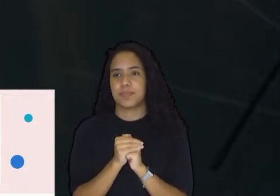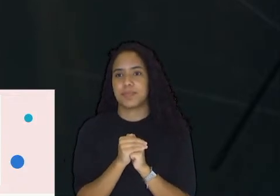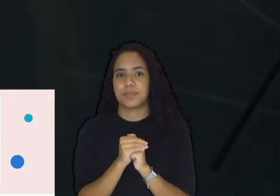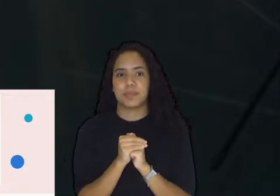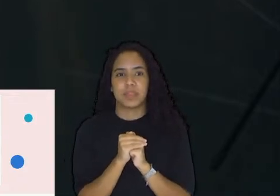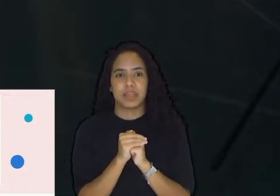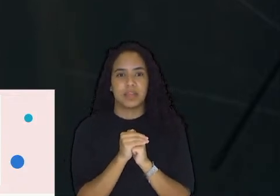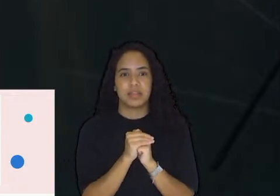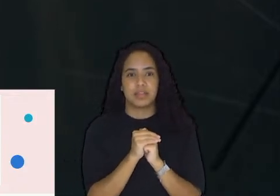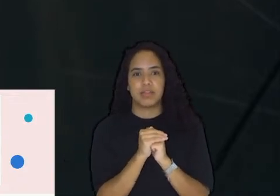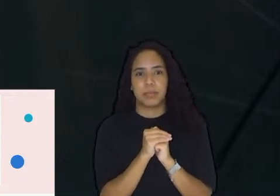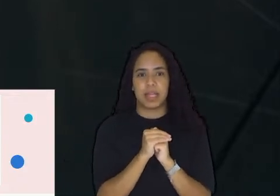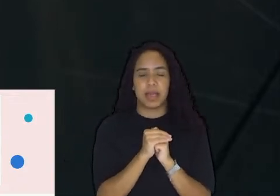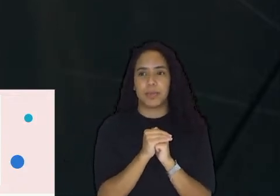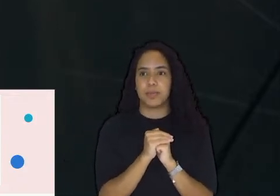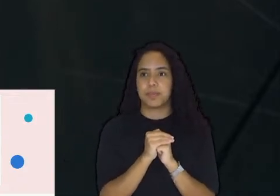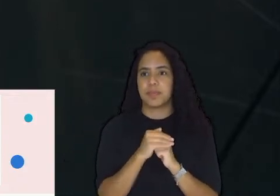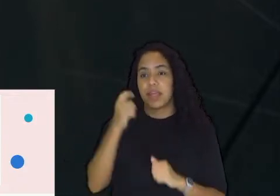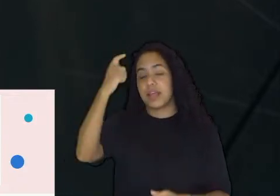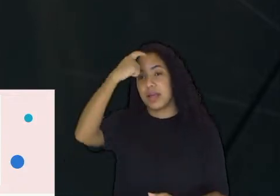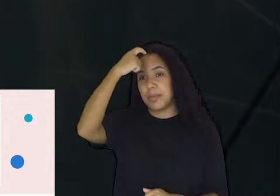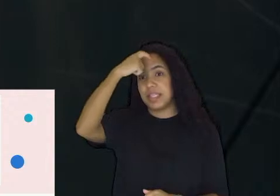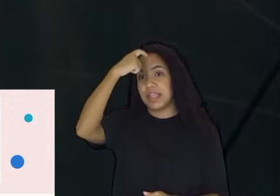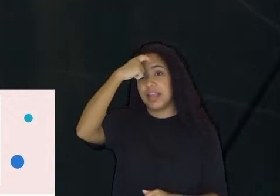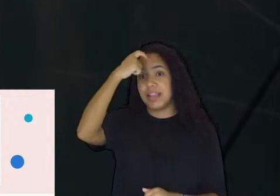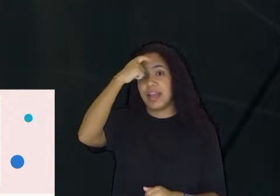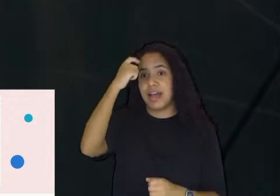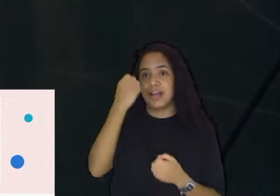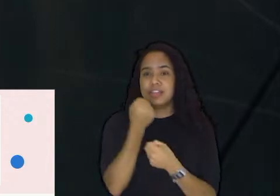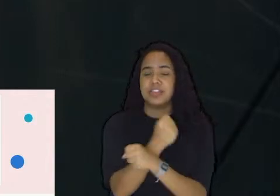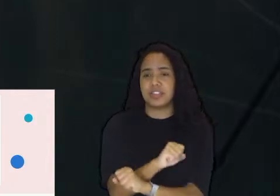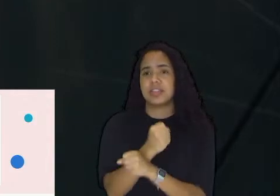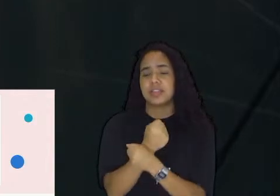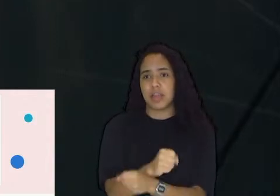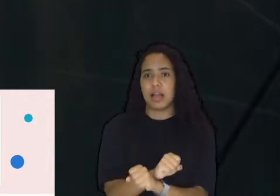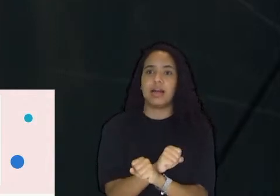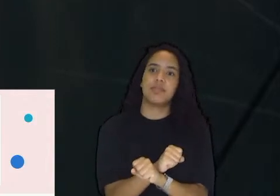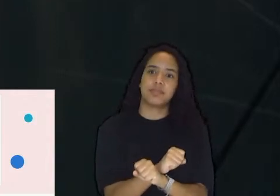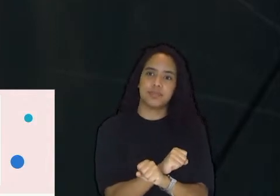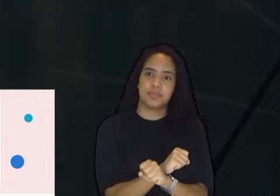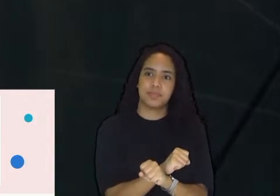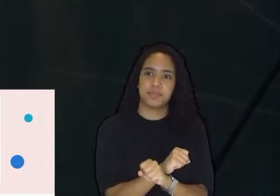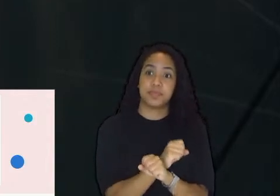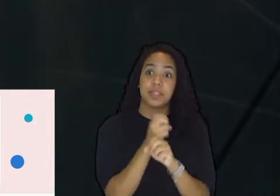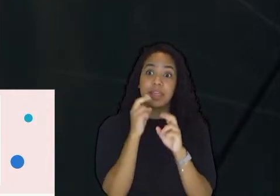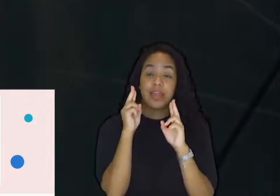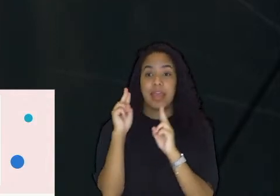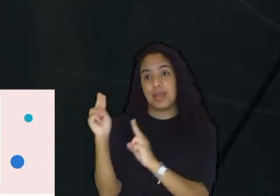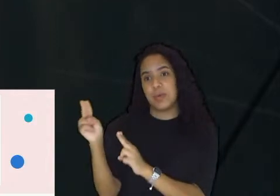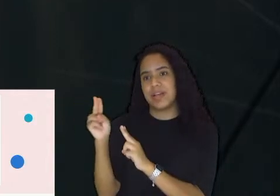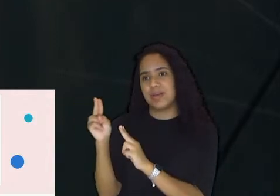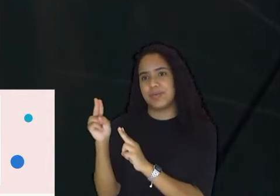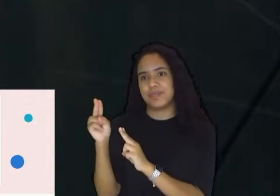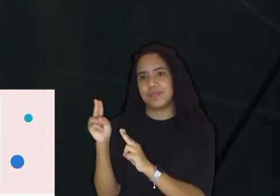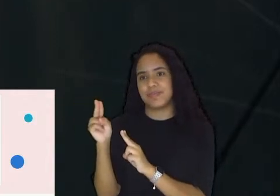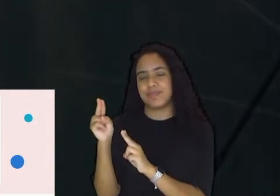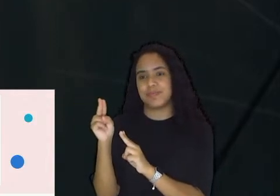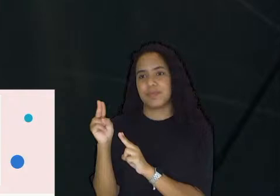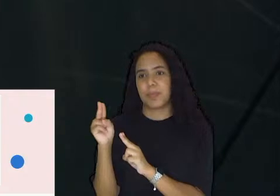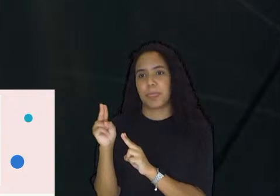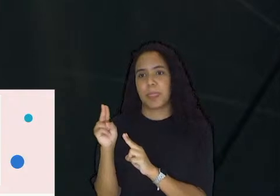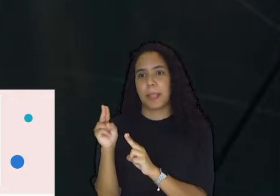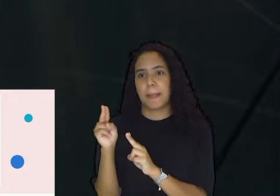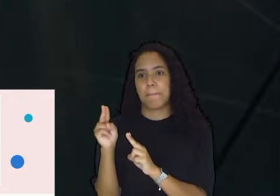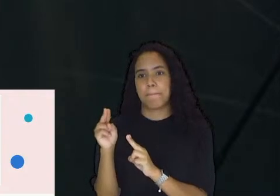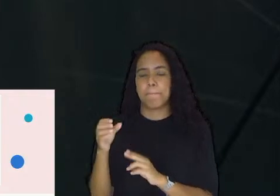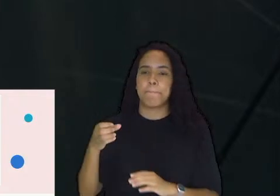com metade de água e achar que ele está meio vazio. Mas a